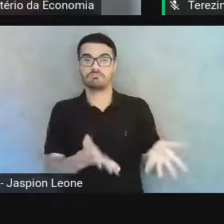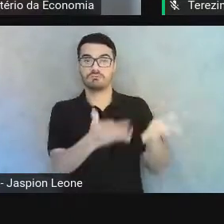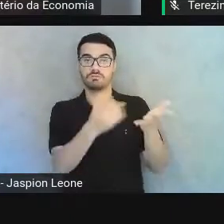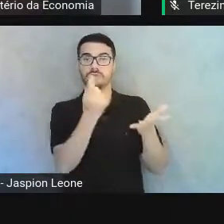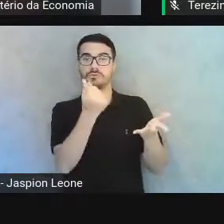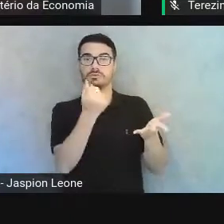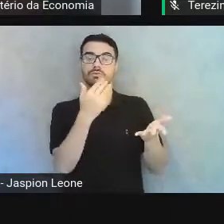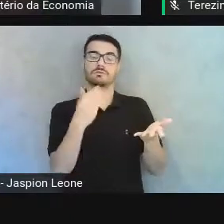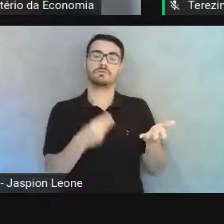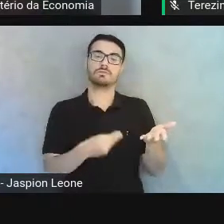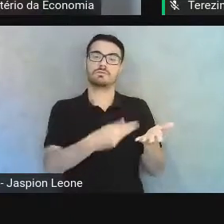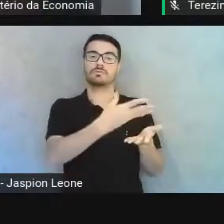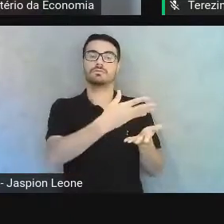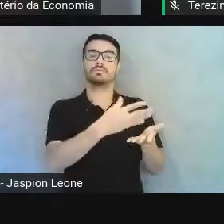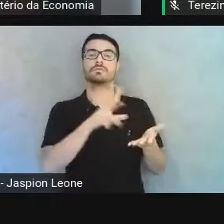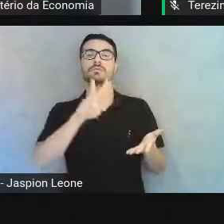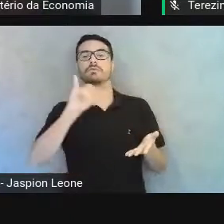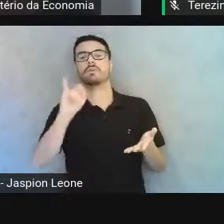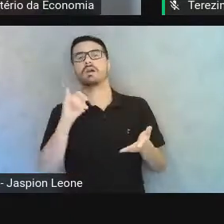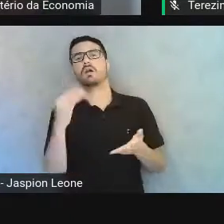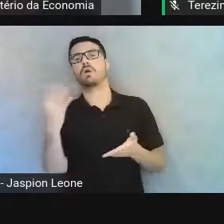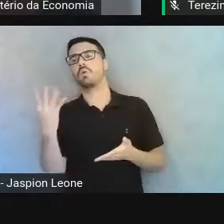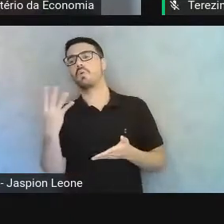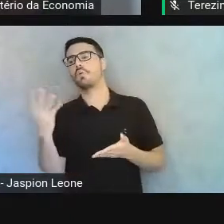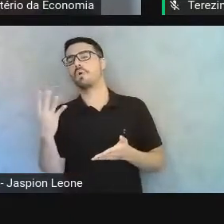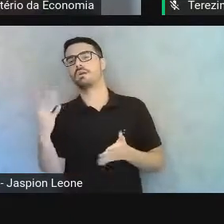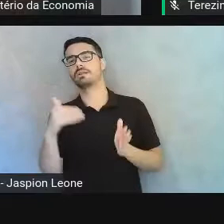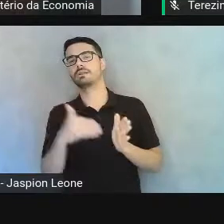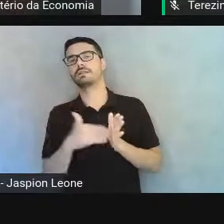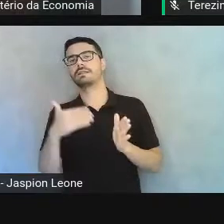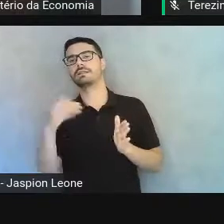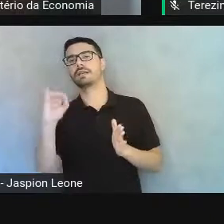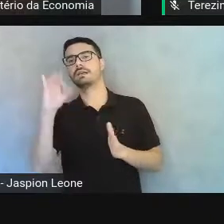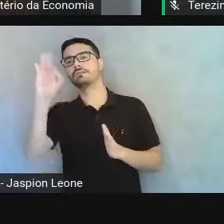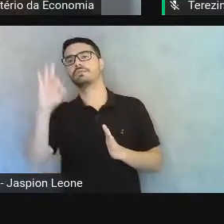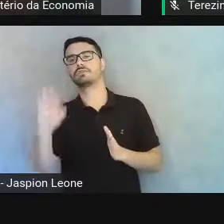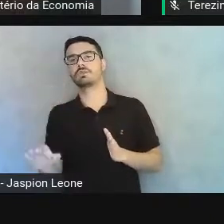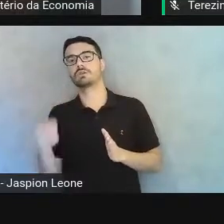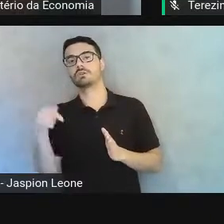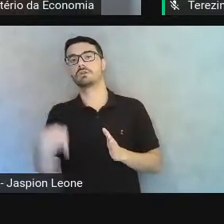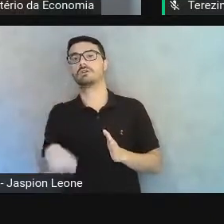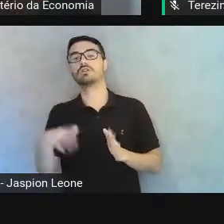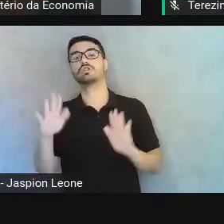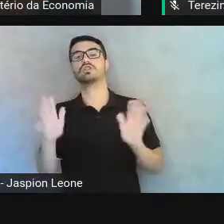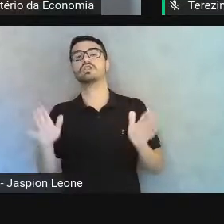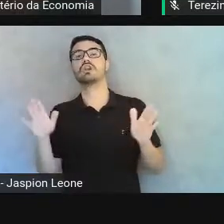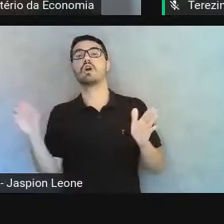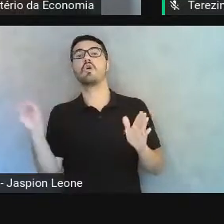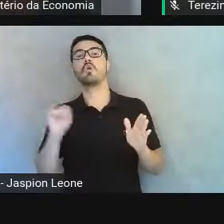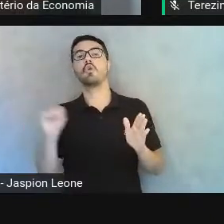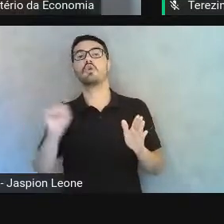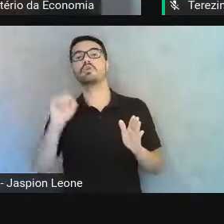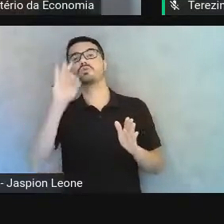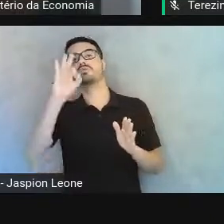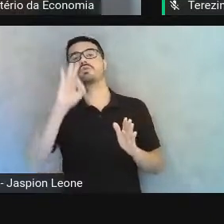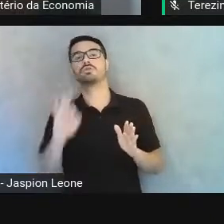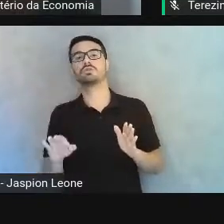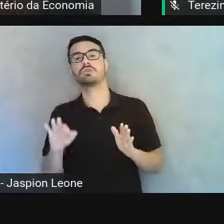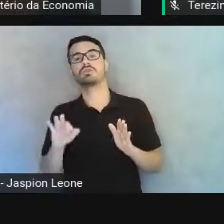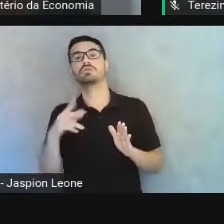enorme, que vai de 4% a 10% do PIB. No Brasil já chegou a 8% do PIB, né, o orçamento de guerra.